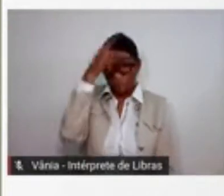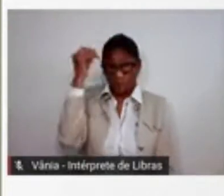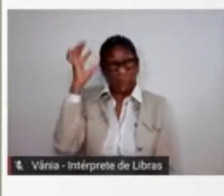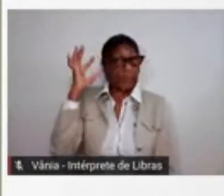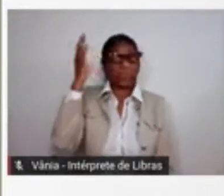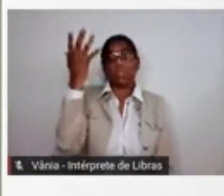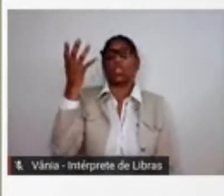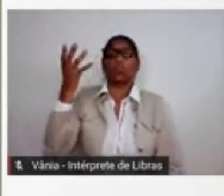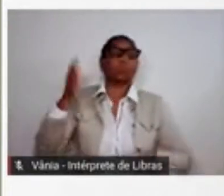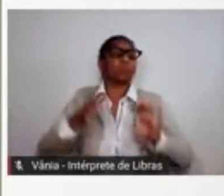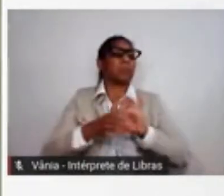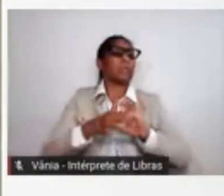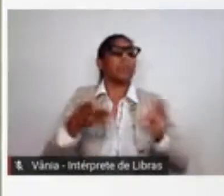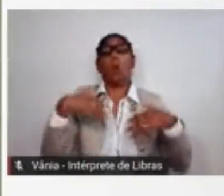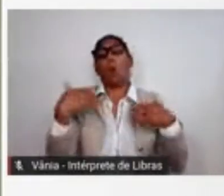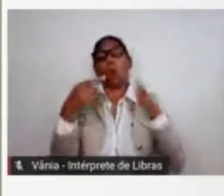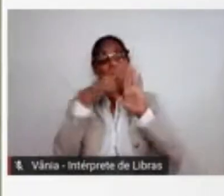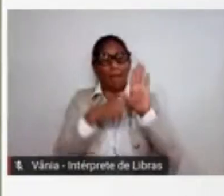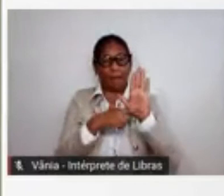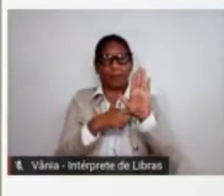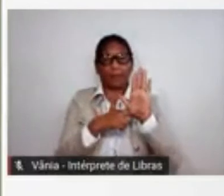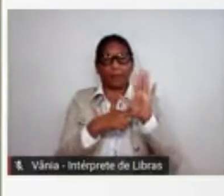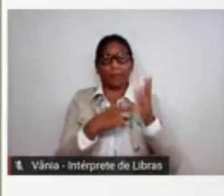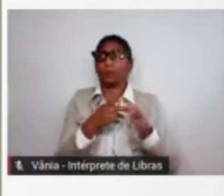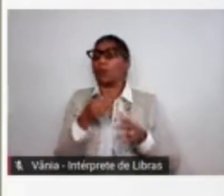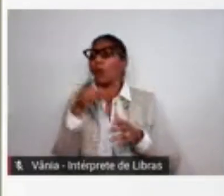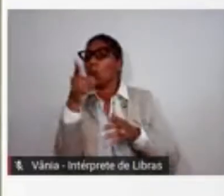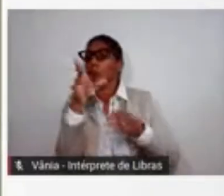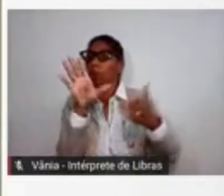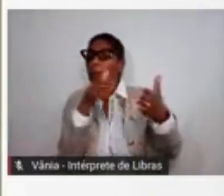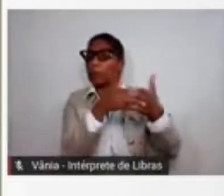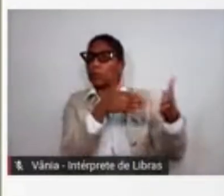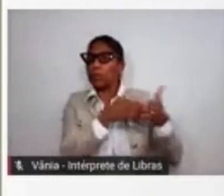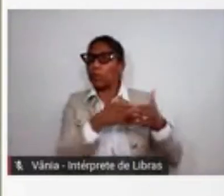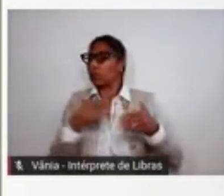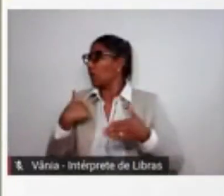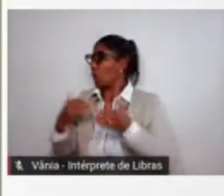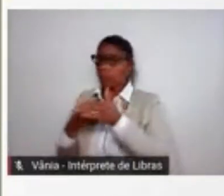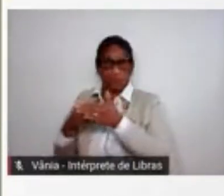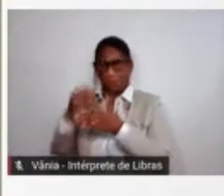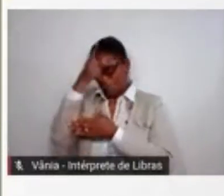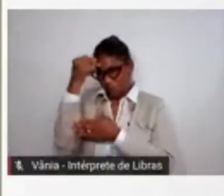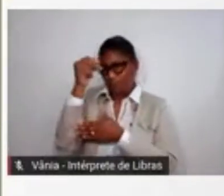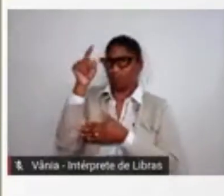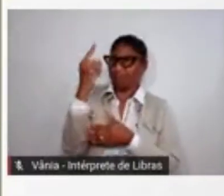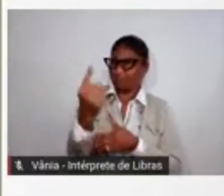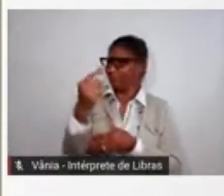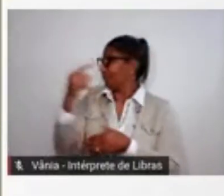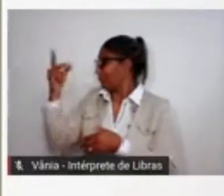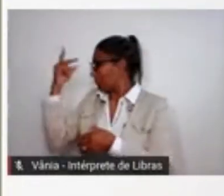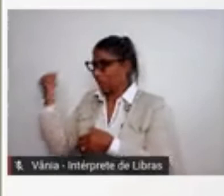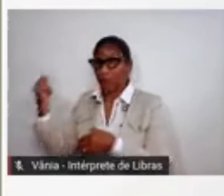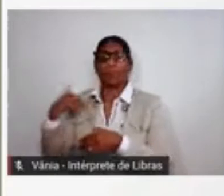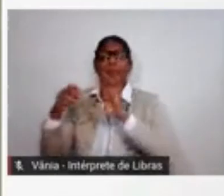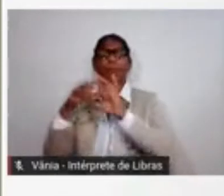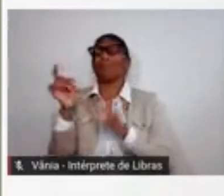ao observar que outros prefeitos estão fazendo restrições, ele evitar restrições, porque ele vai ter que cumprir